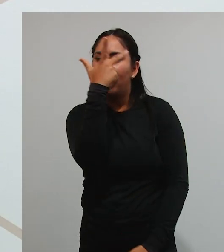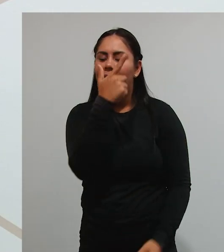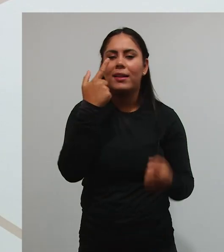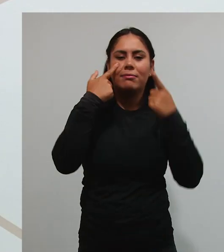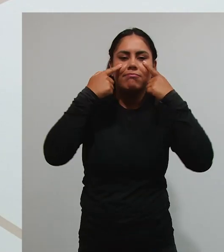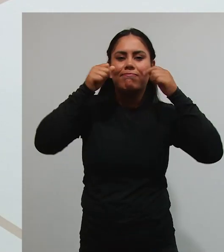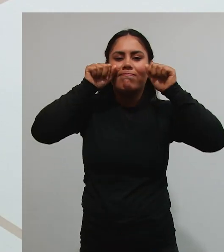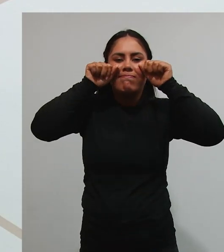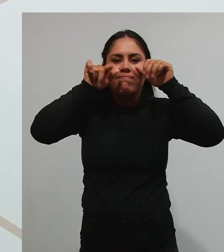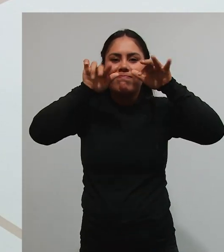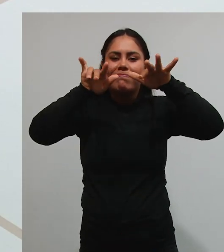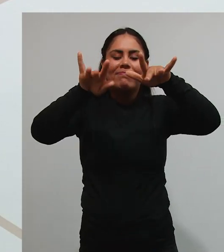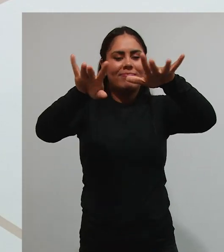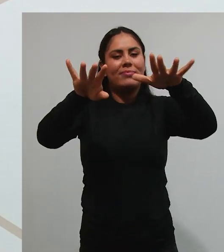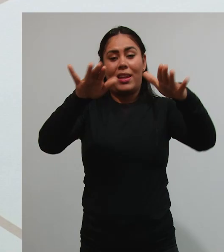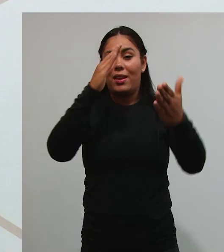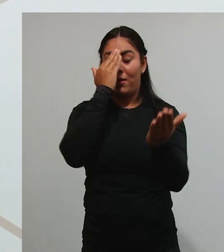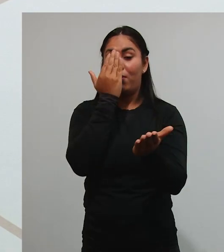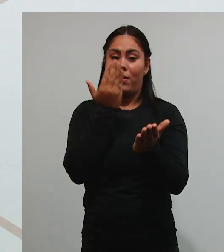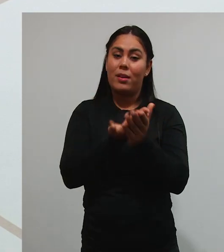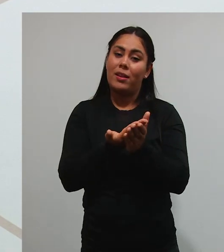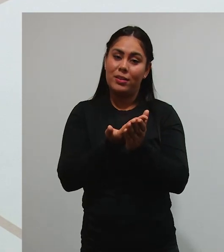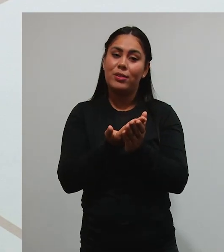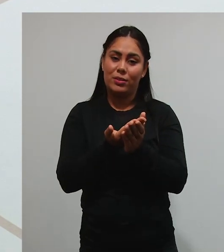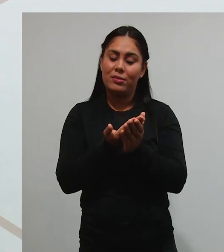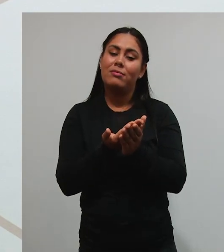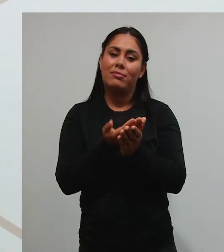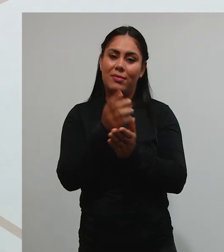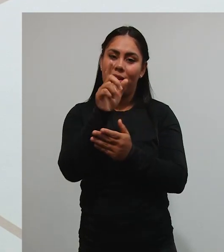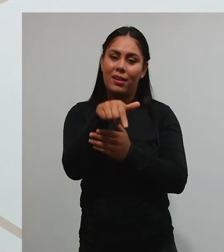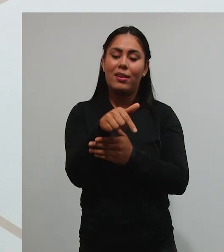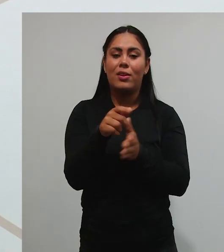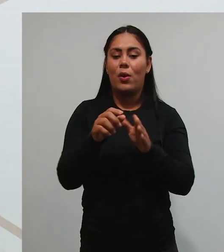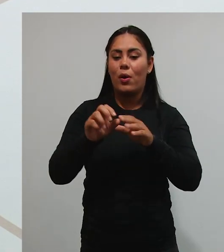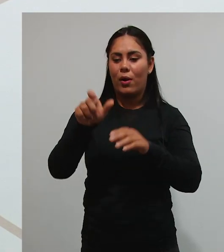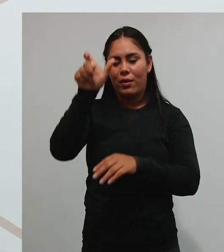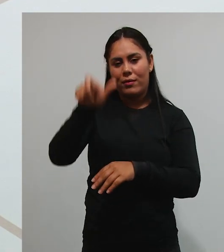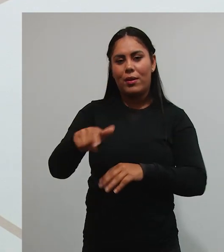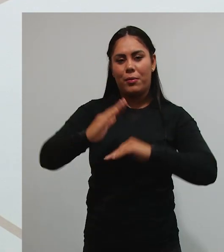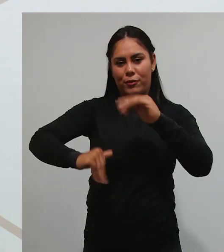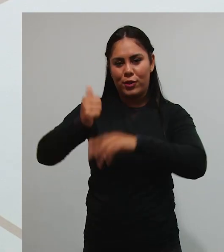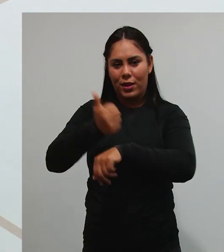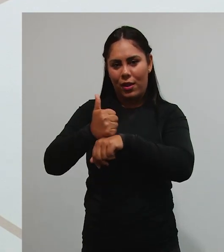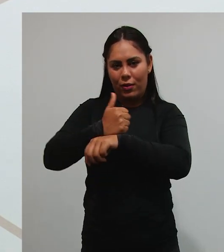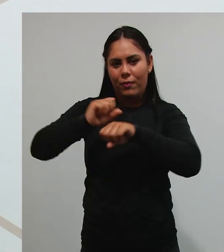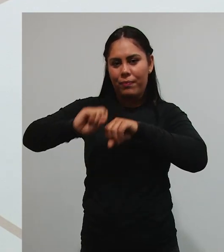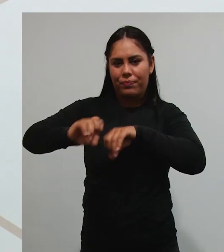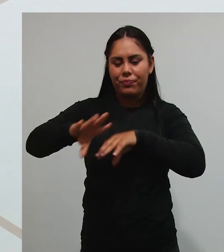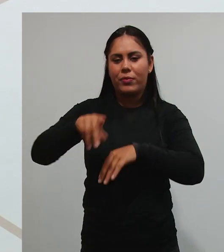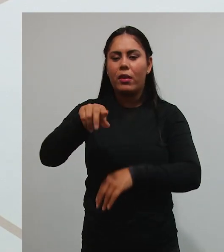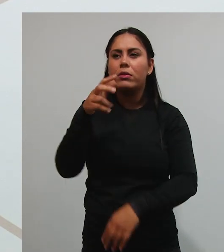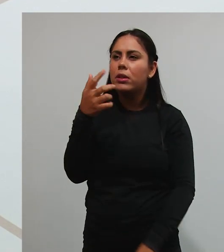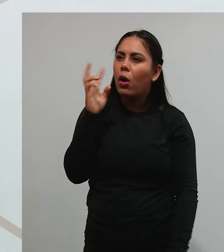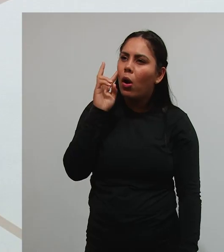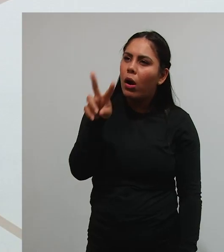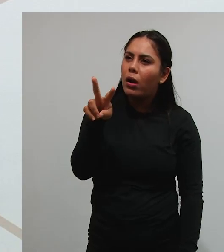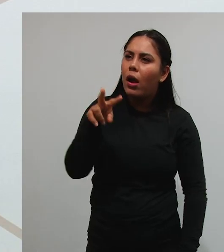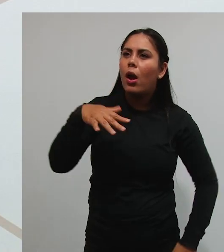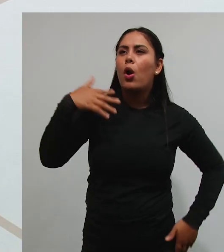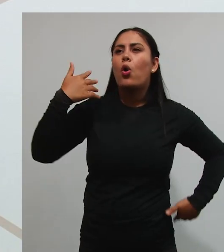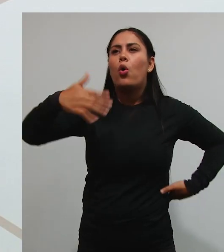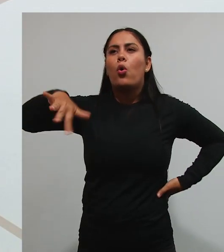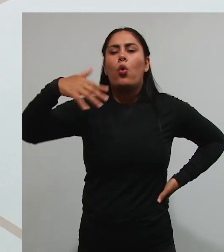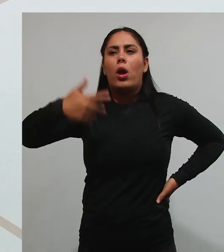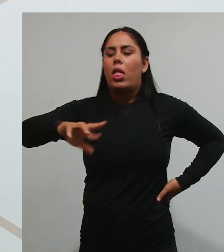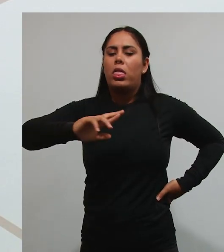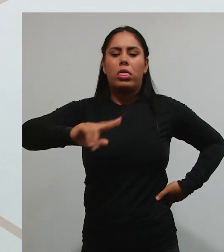no olhar, porque eu acredito muito que o educador é aquele em que você olha e